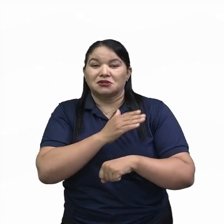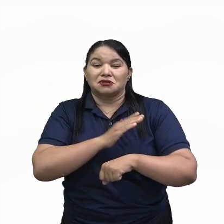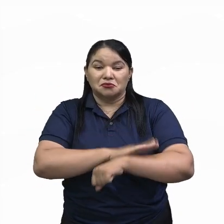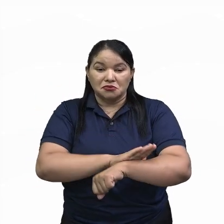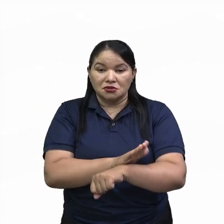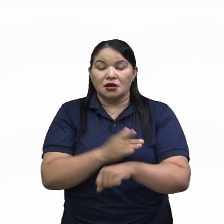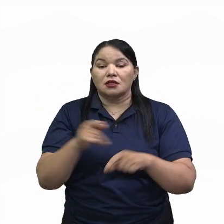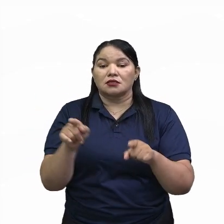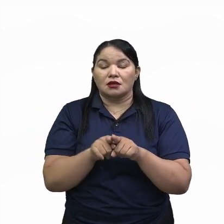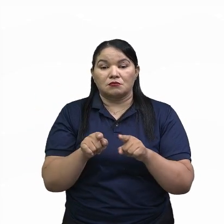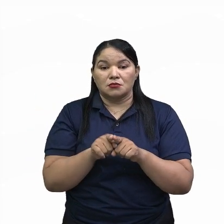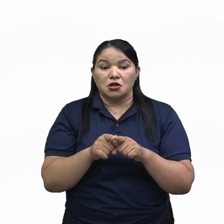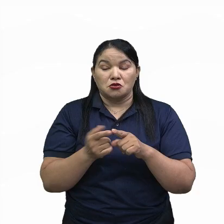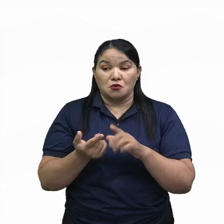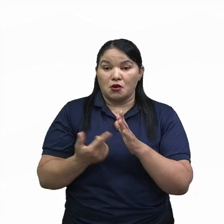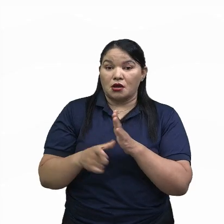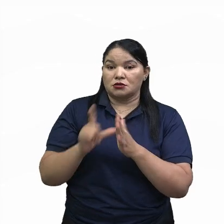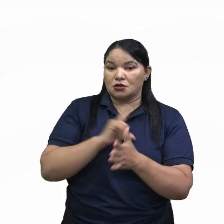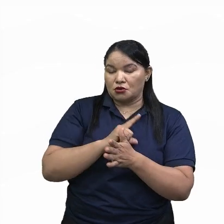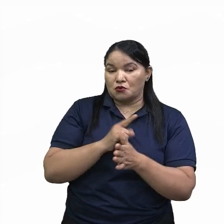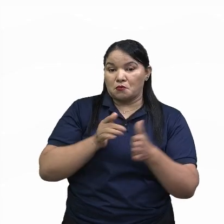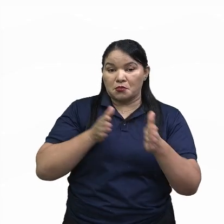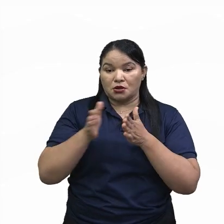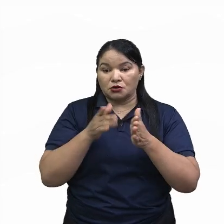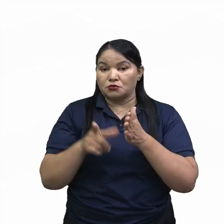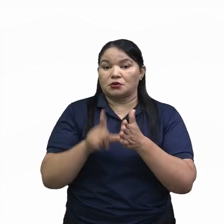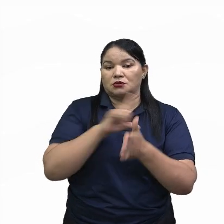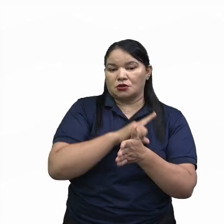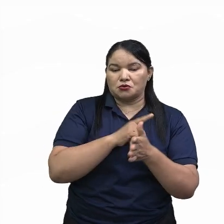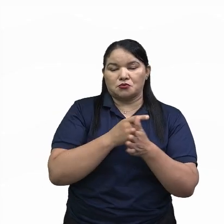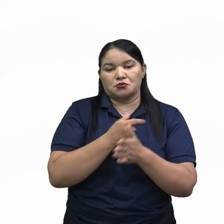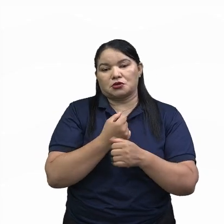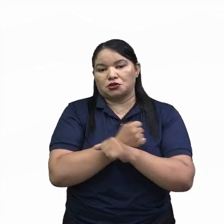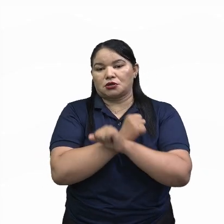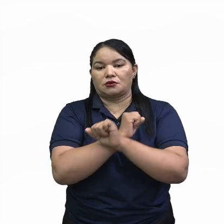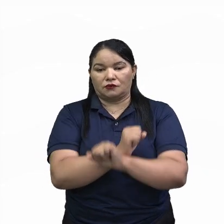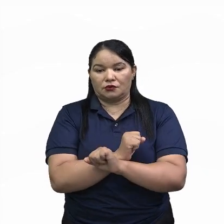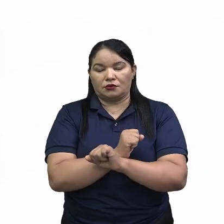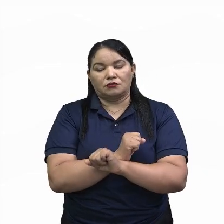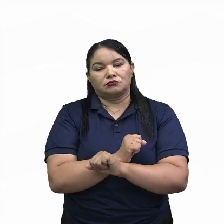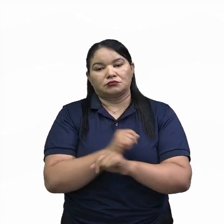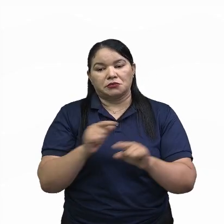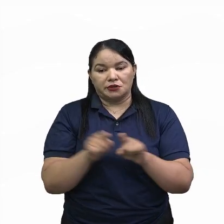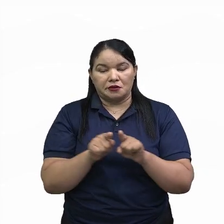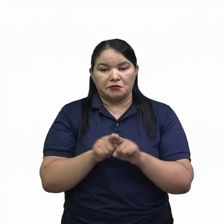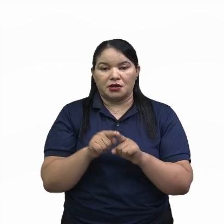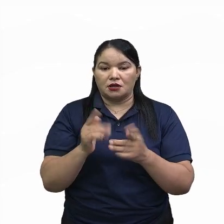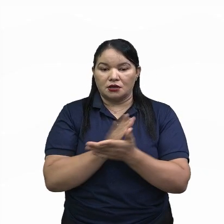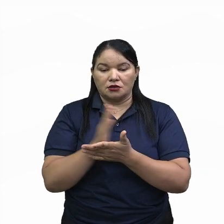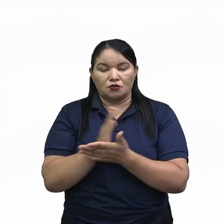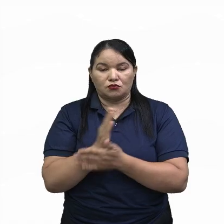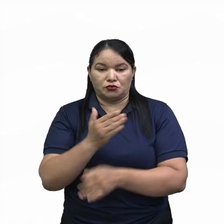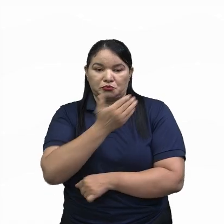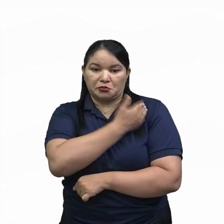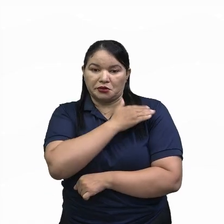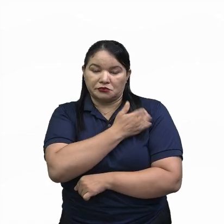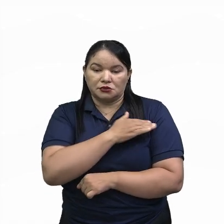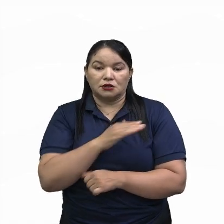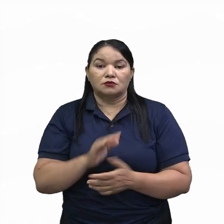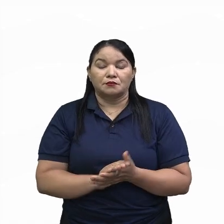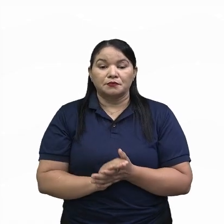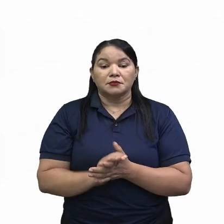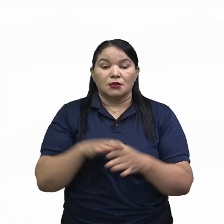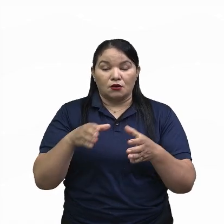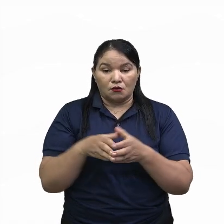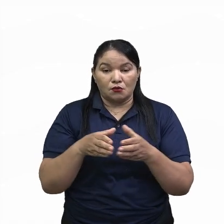foi herdado do período imperial, né, do período em que havia escravidão. Então, como a Marinha ela tinha problema no